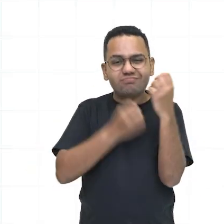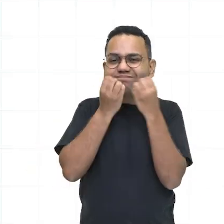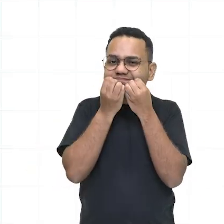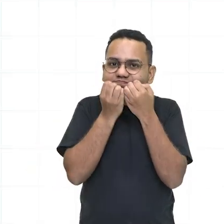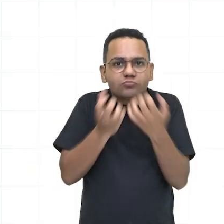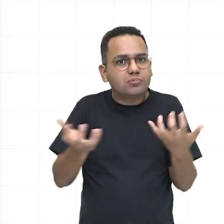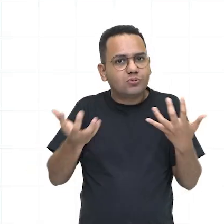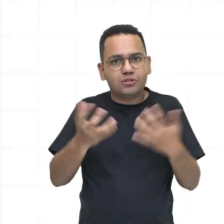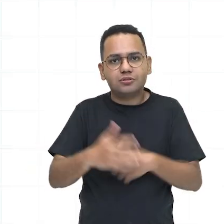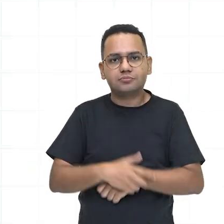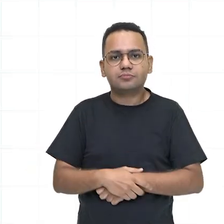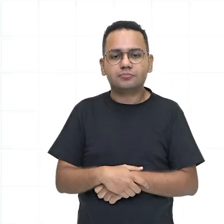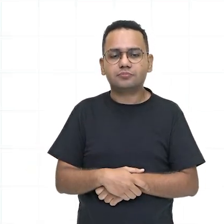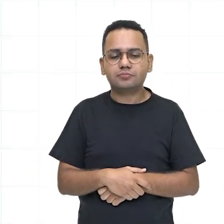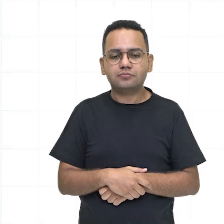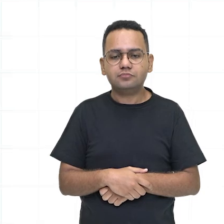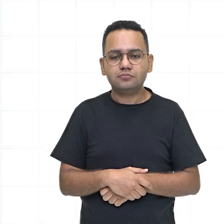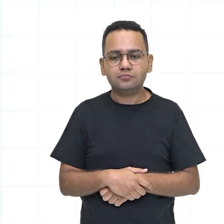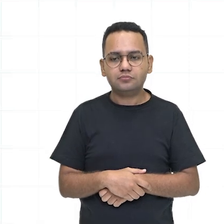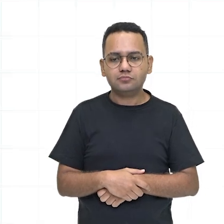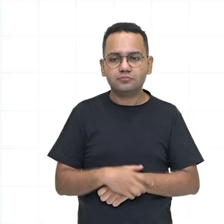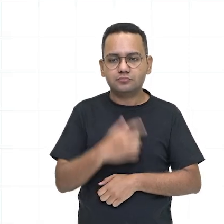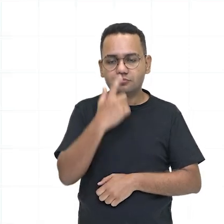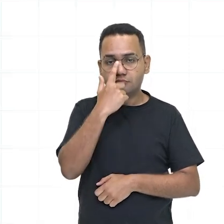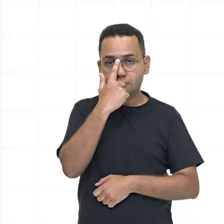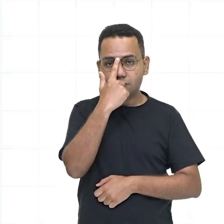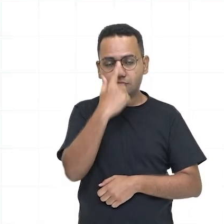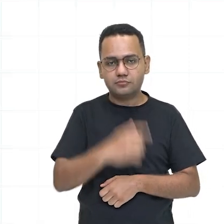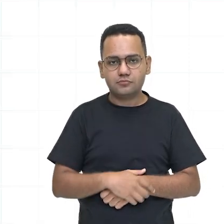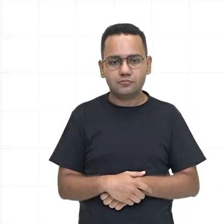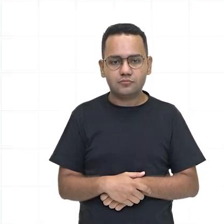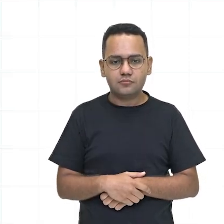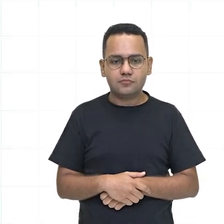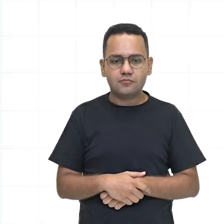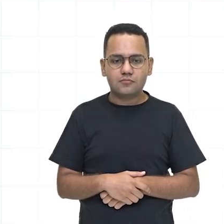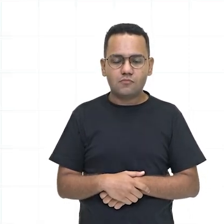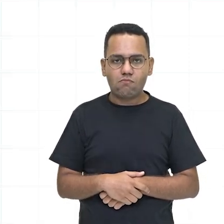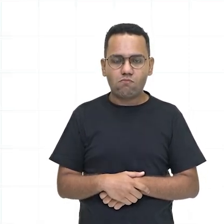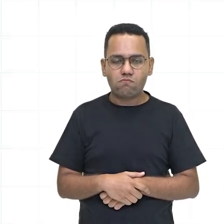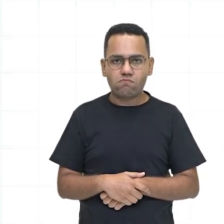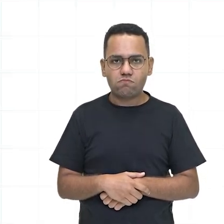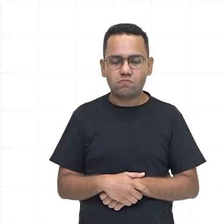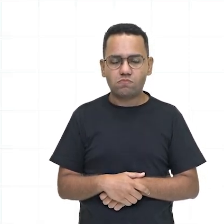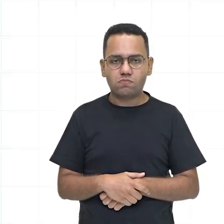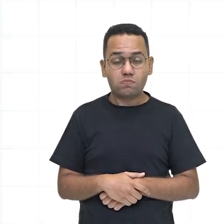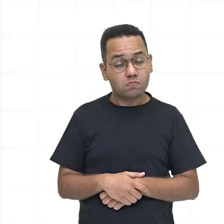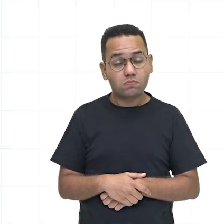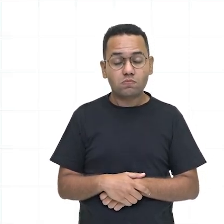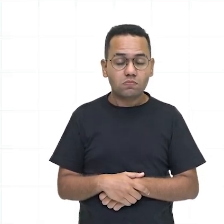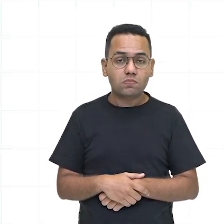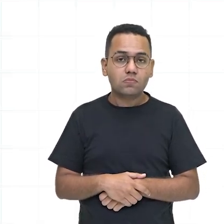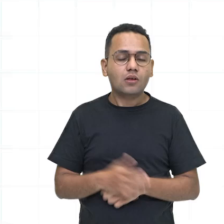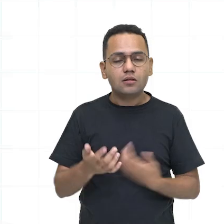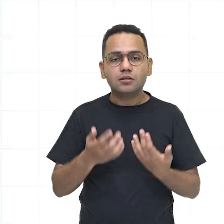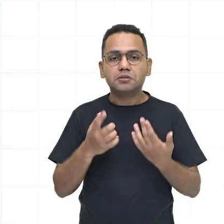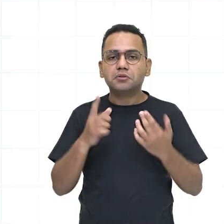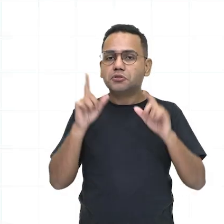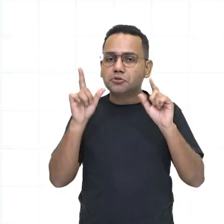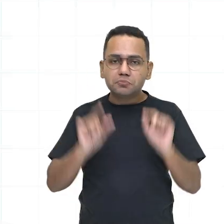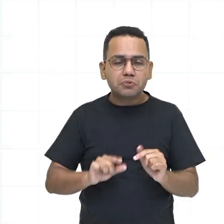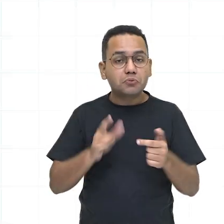então, consegue evitar que o problema da hipertensão arterial surja na sua vida tão